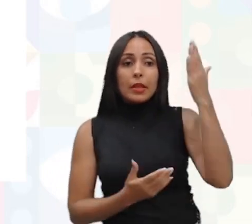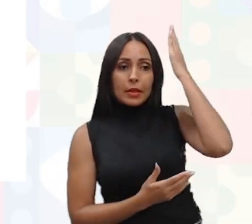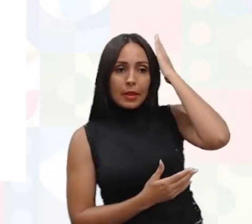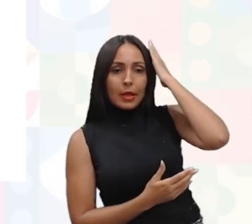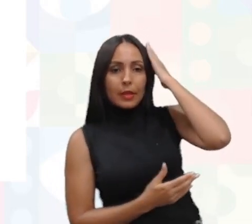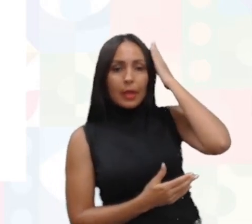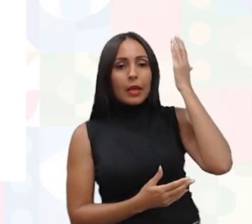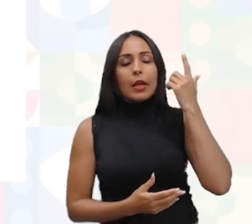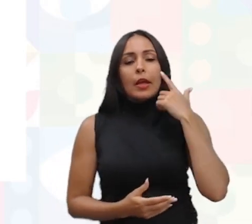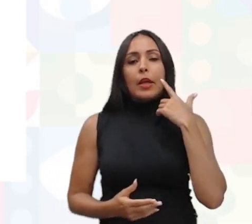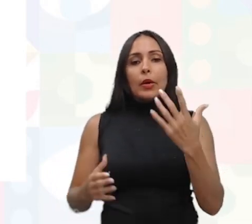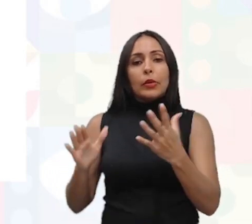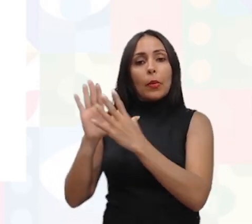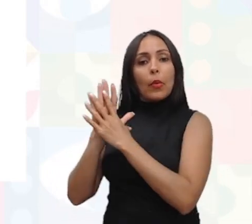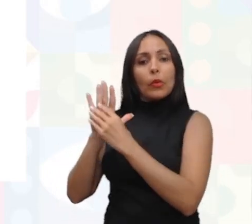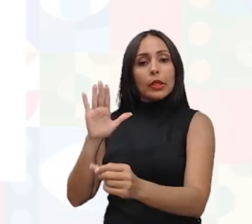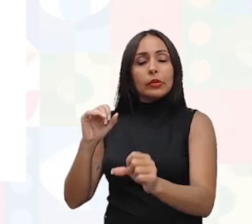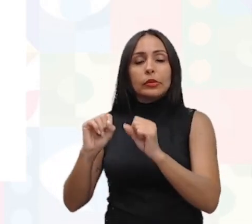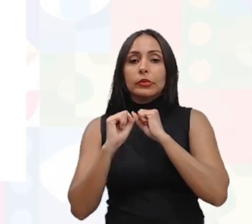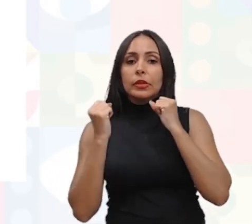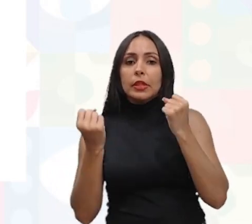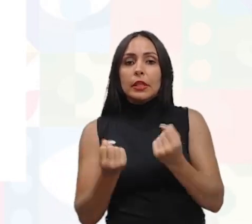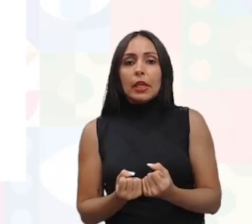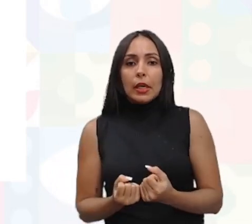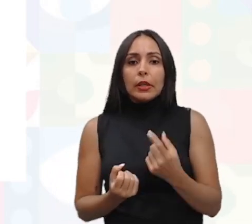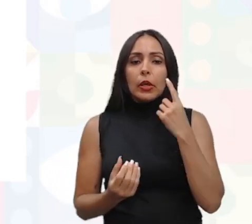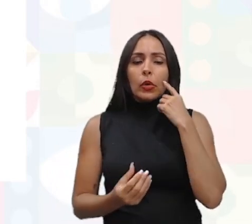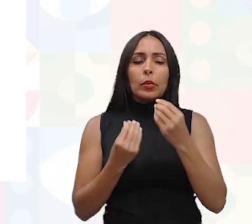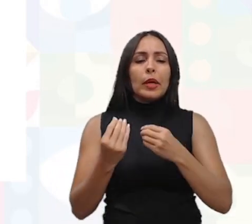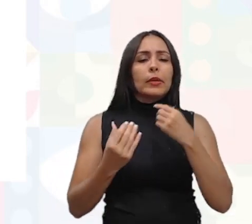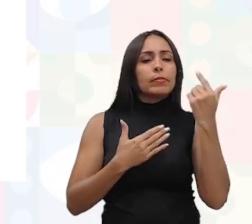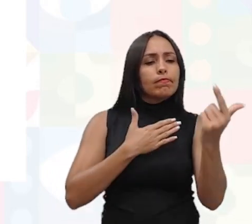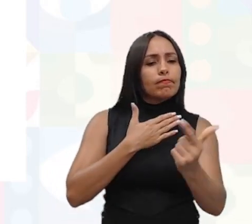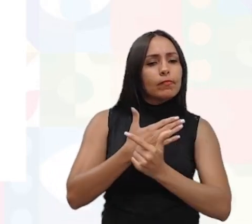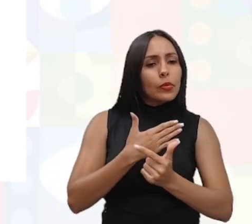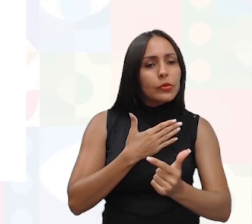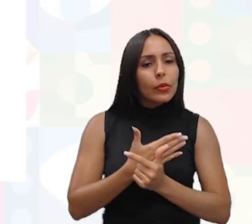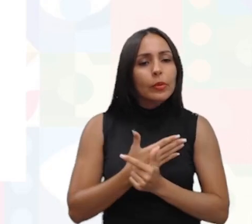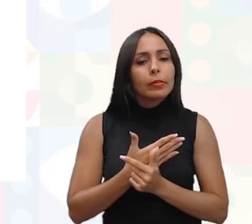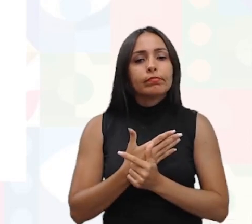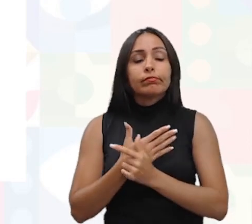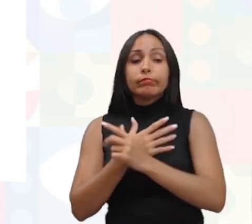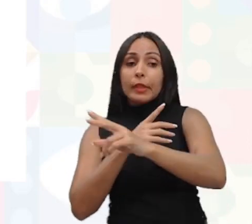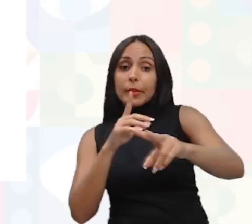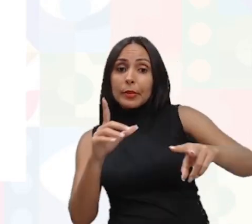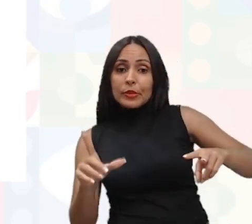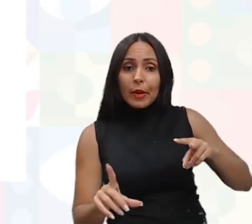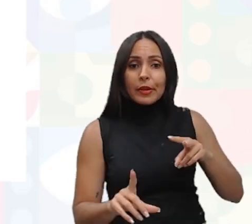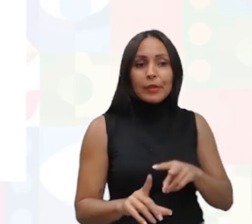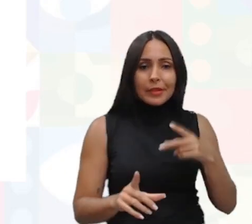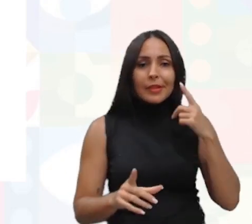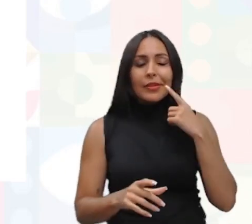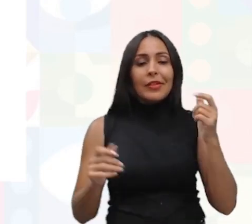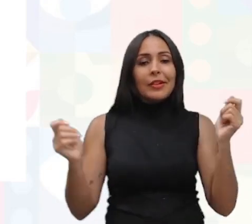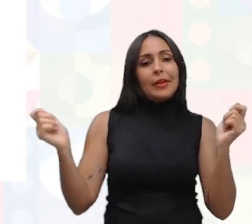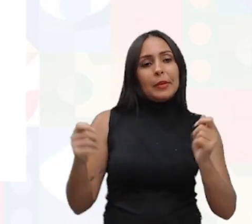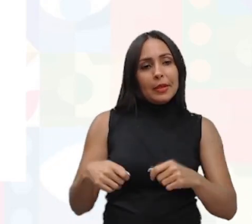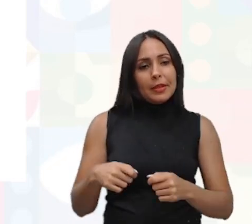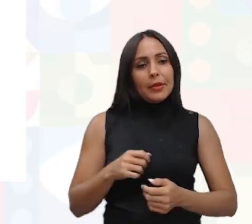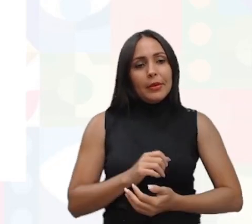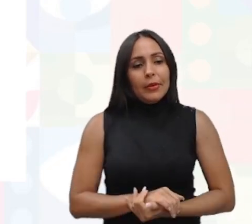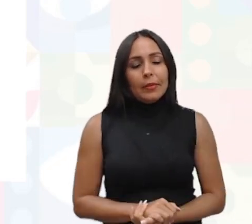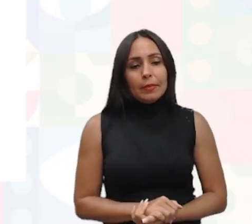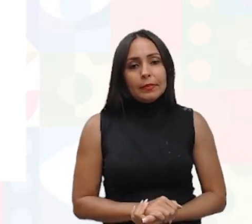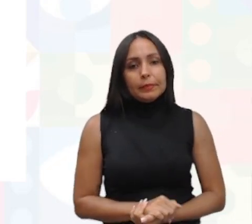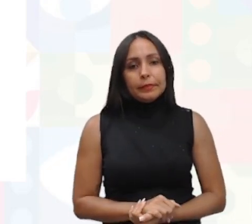de sociedade que a gente tem e como funciona essa perspectiva de captação de recursos. A